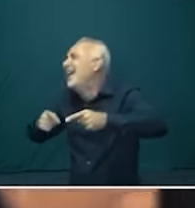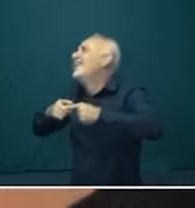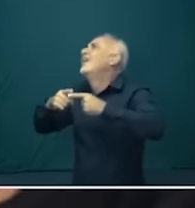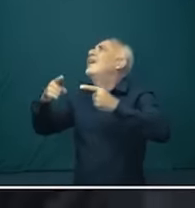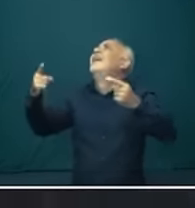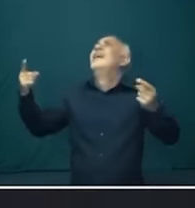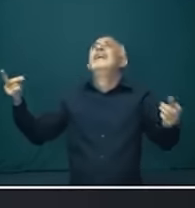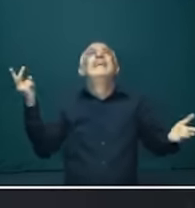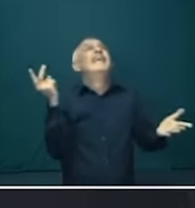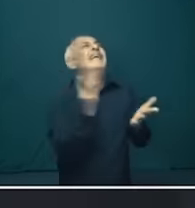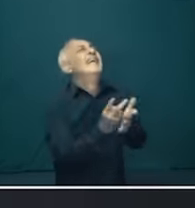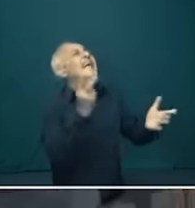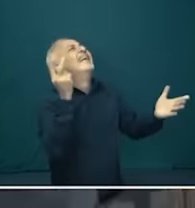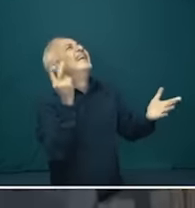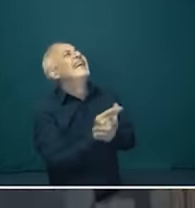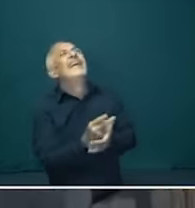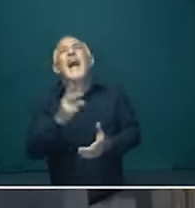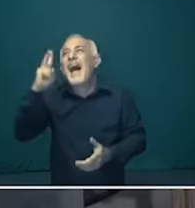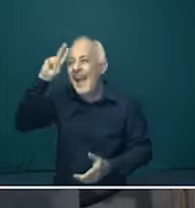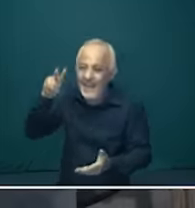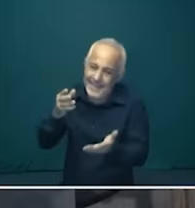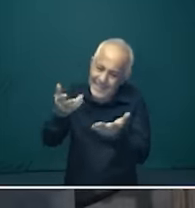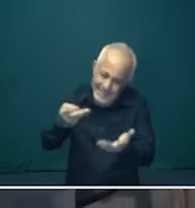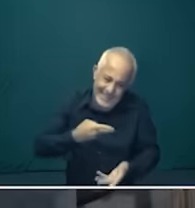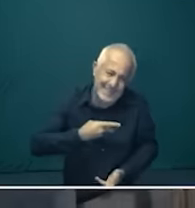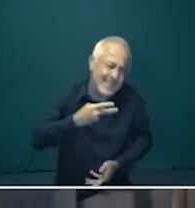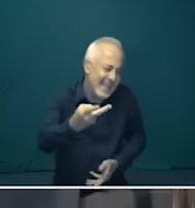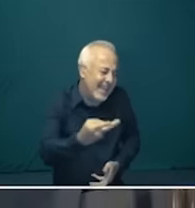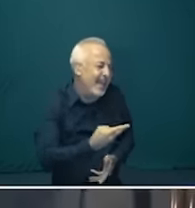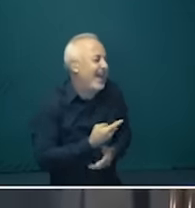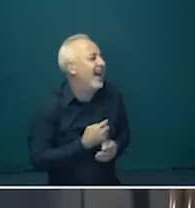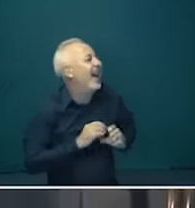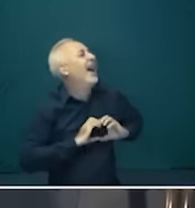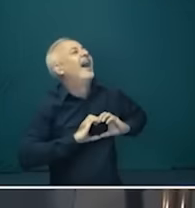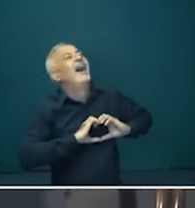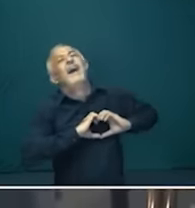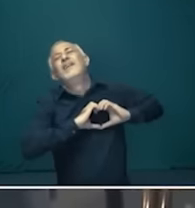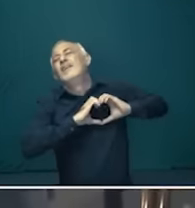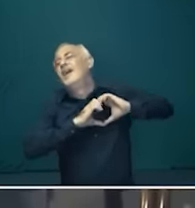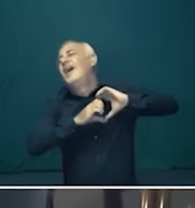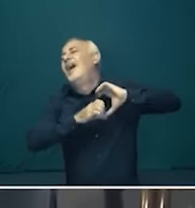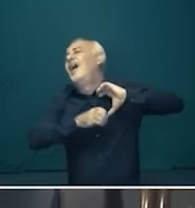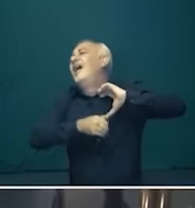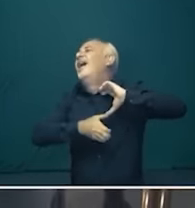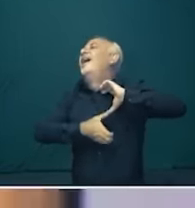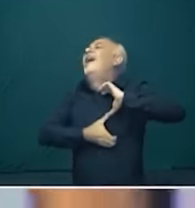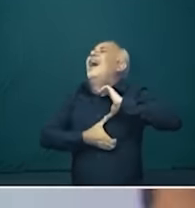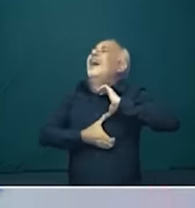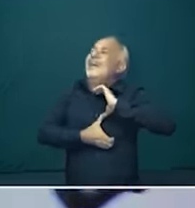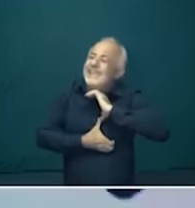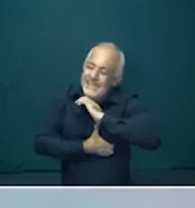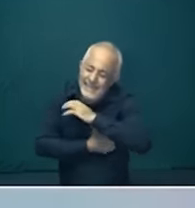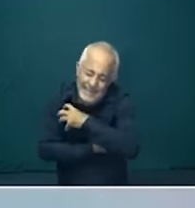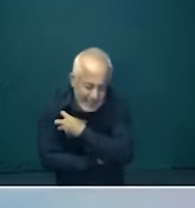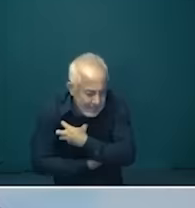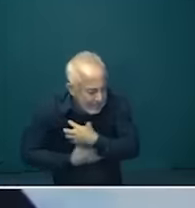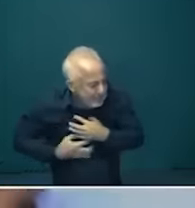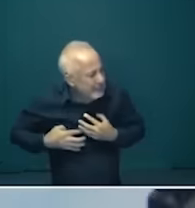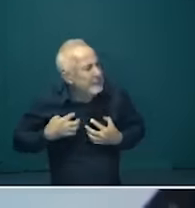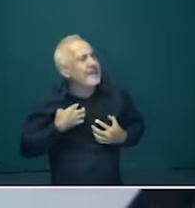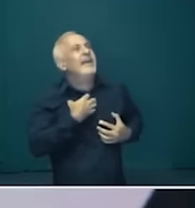Mas toda vez que eu me lembro de nós dois, meu coração sempre chora. E